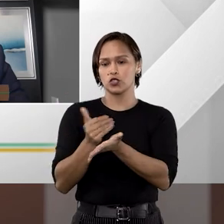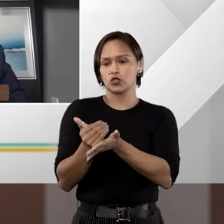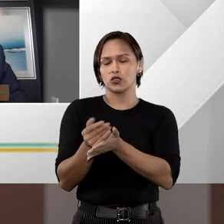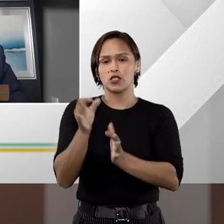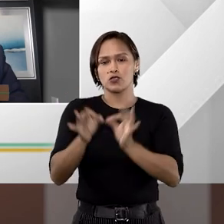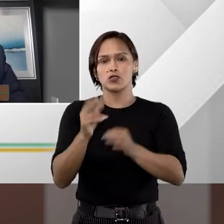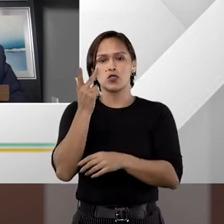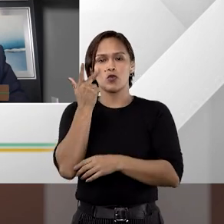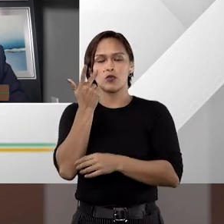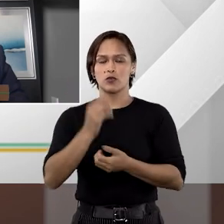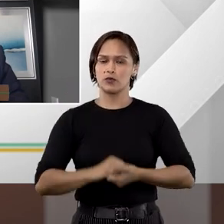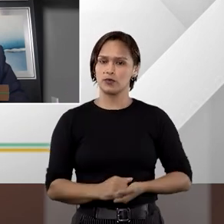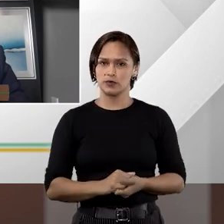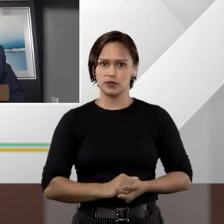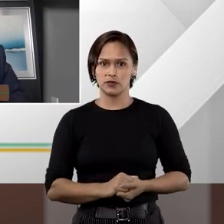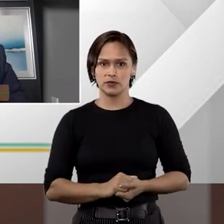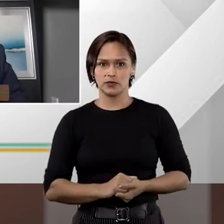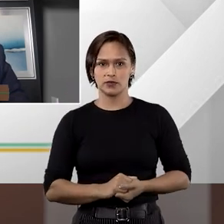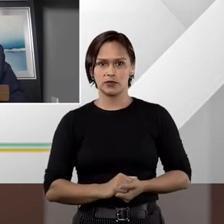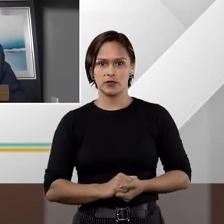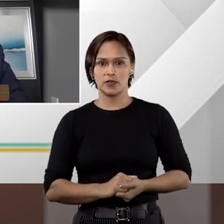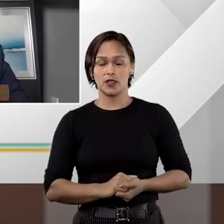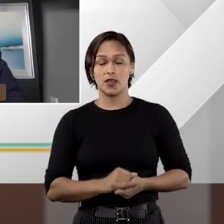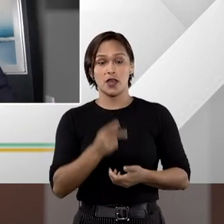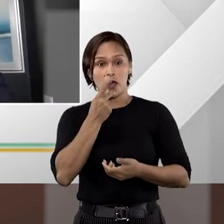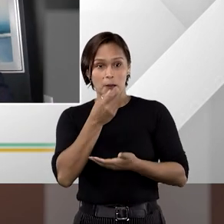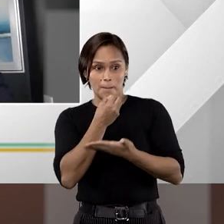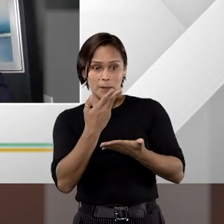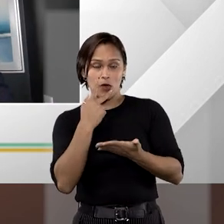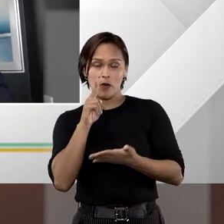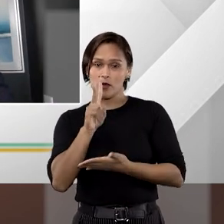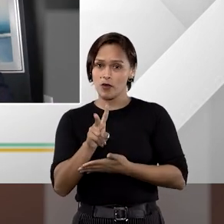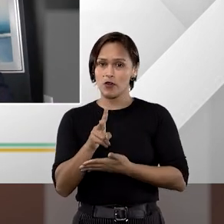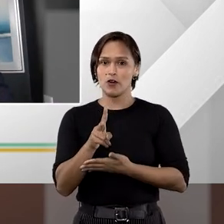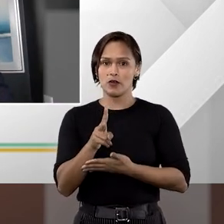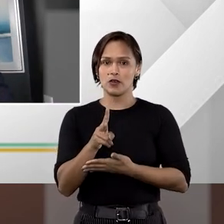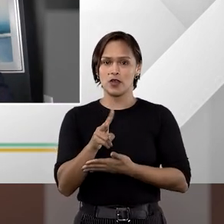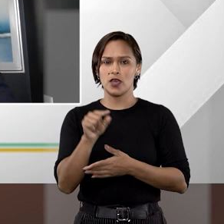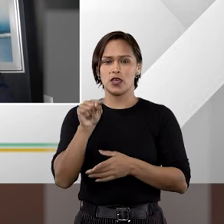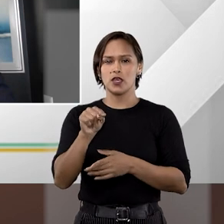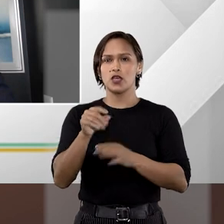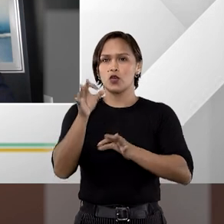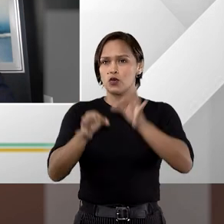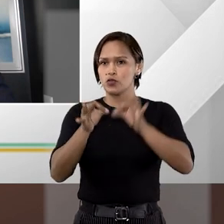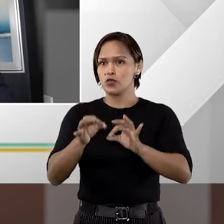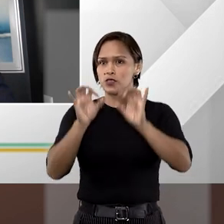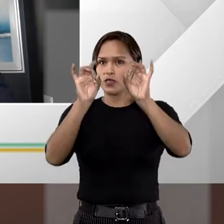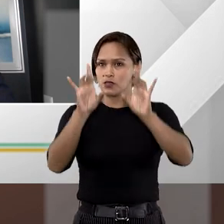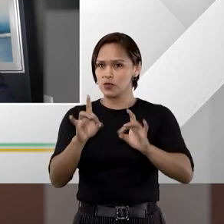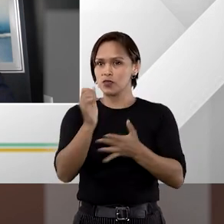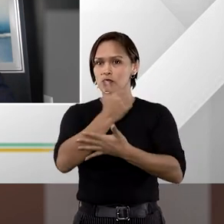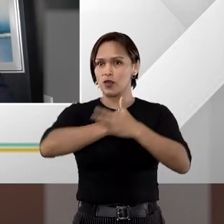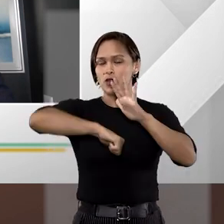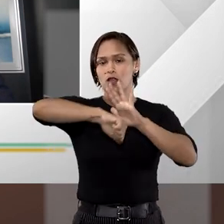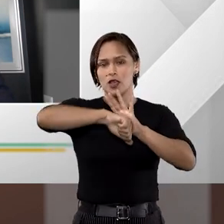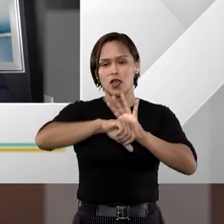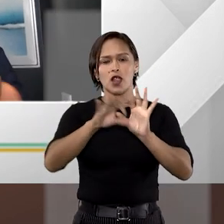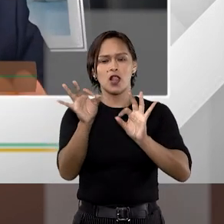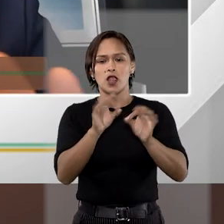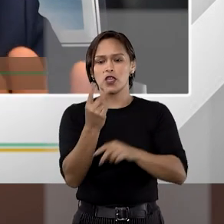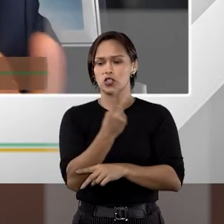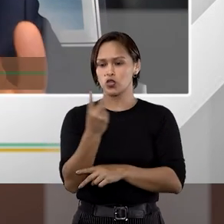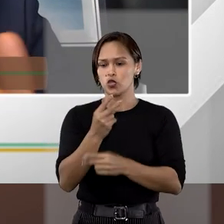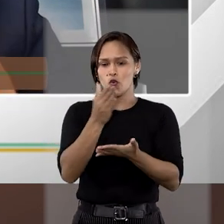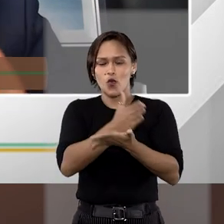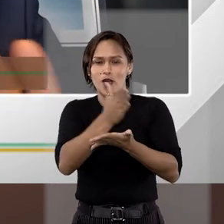do rito na justiça comum Oi Fátima pode-se dizer que o Juizado Especial Criminal ele é